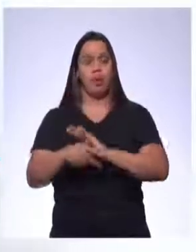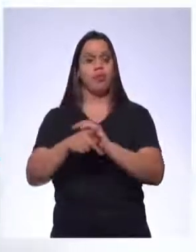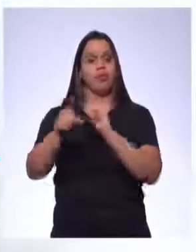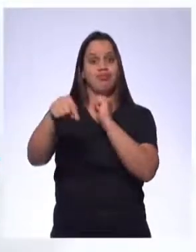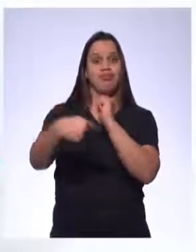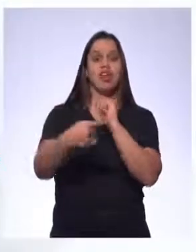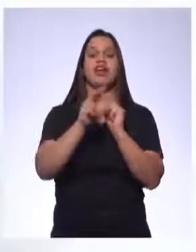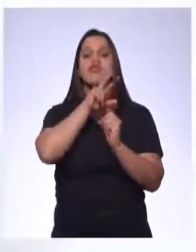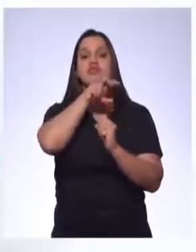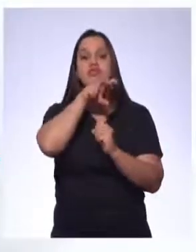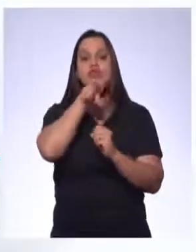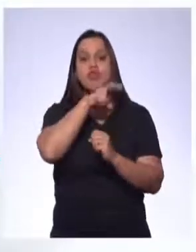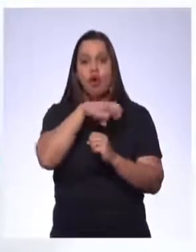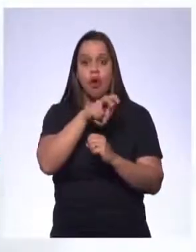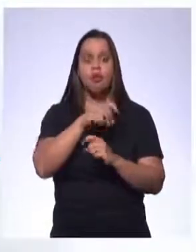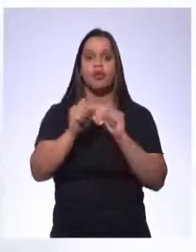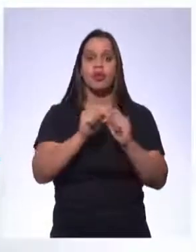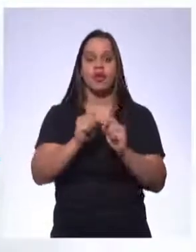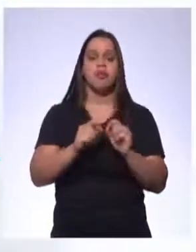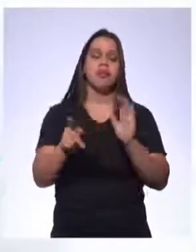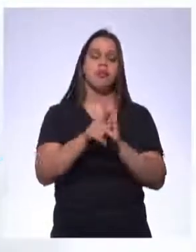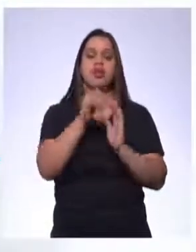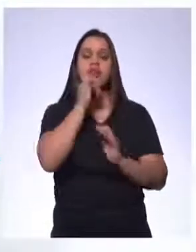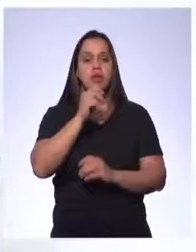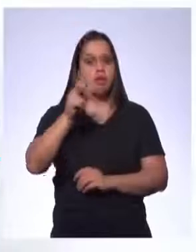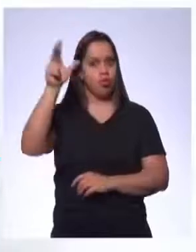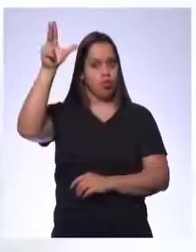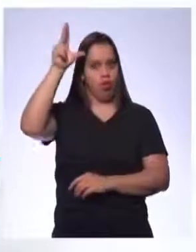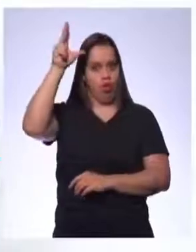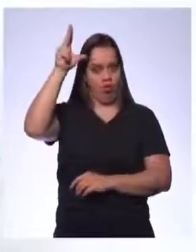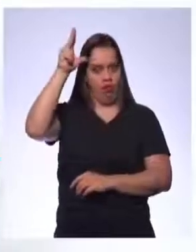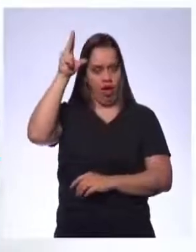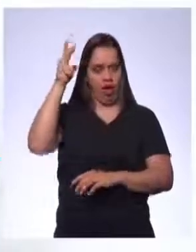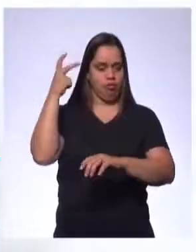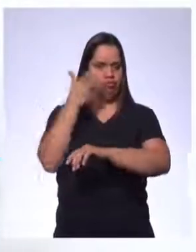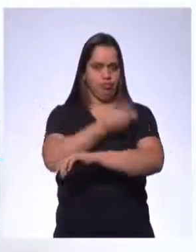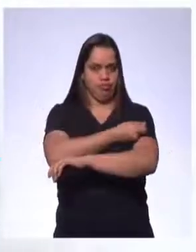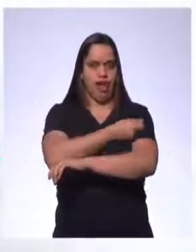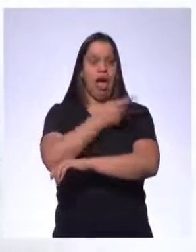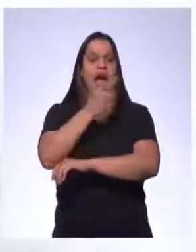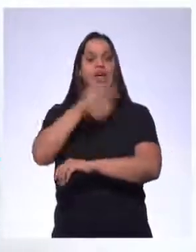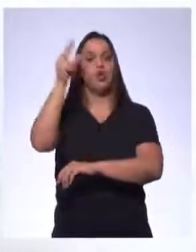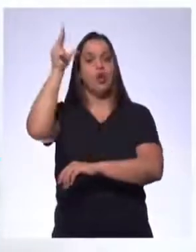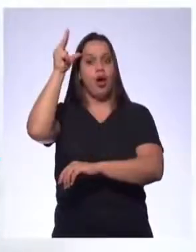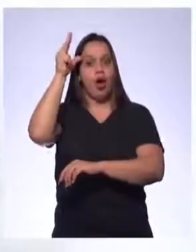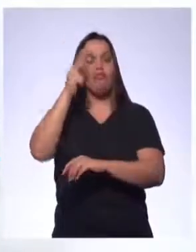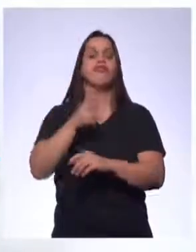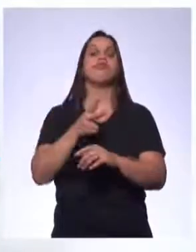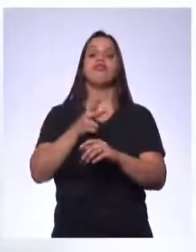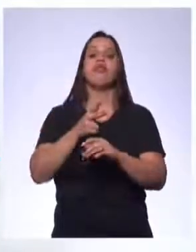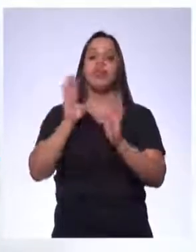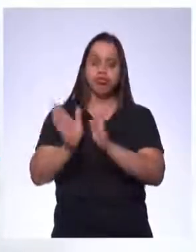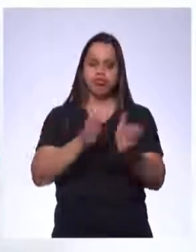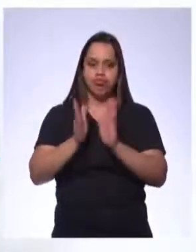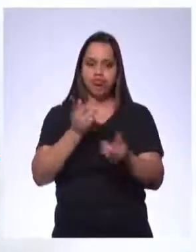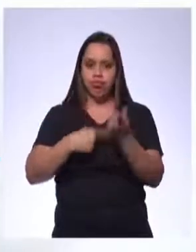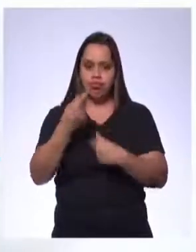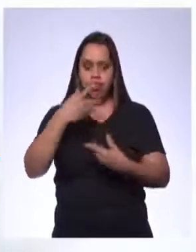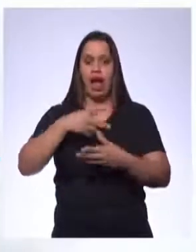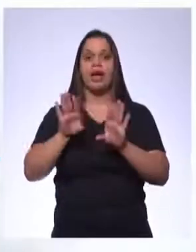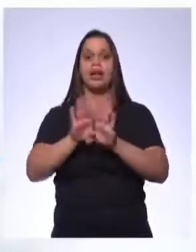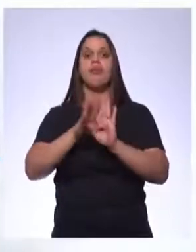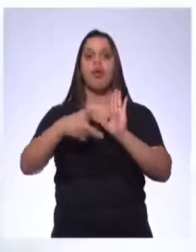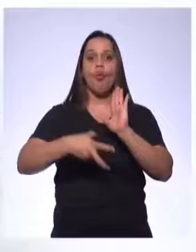o cavalo produz a defesa contra o veneno, aí você extrai o sangue do cavalo e tira